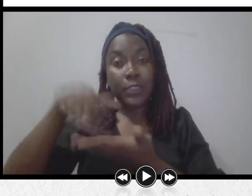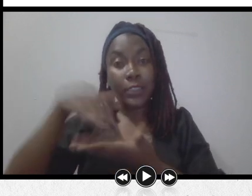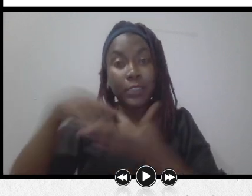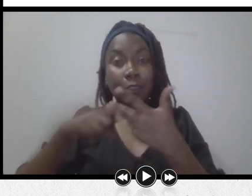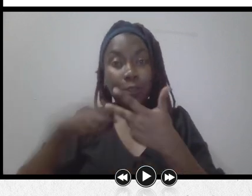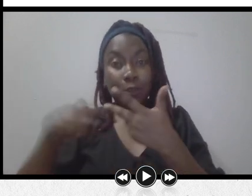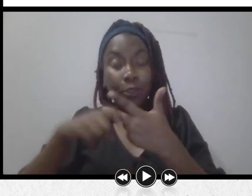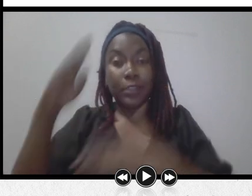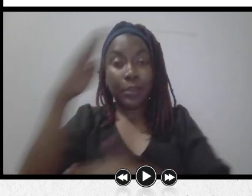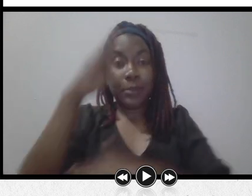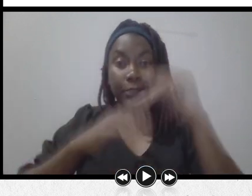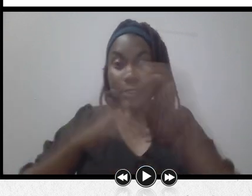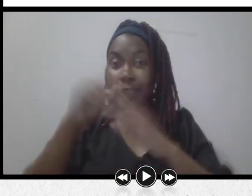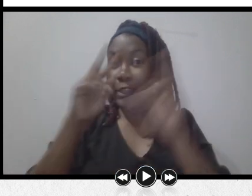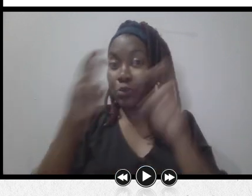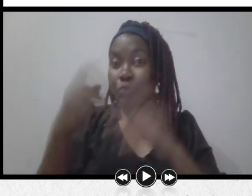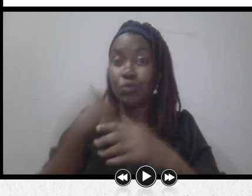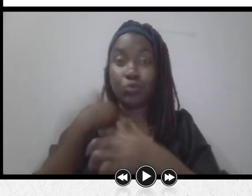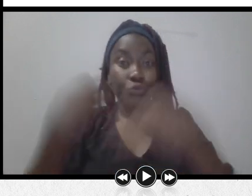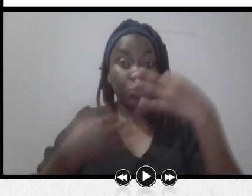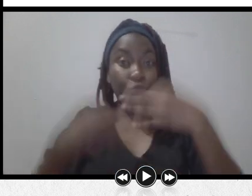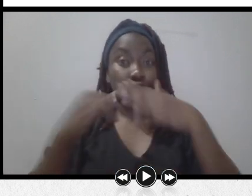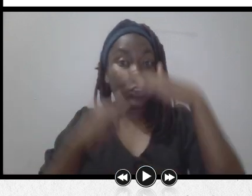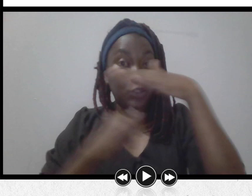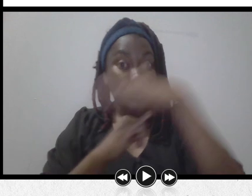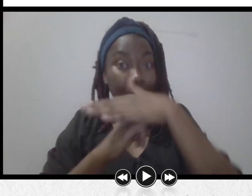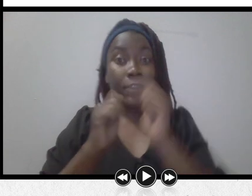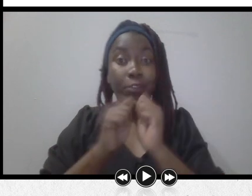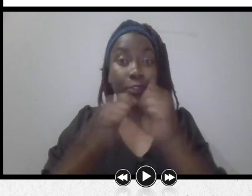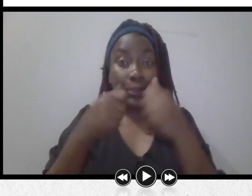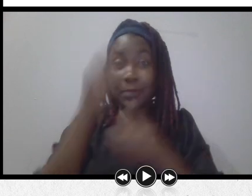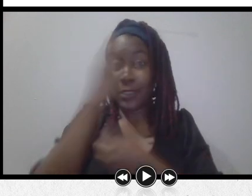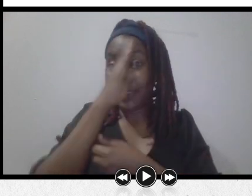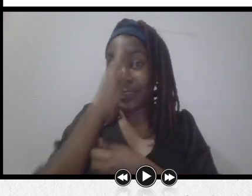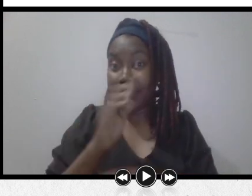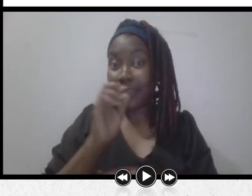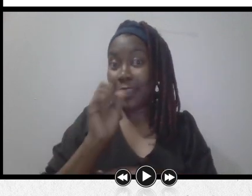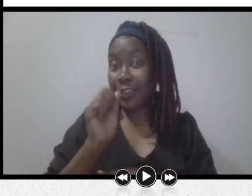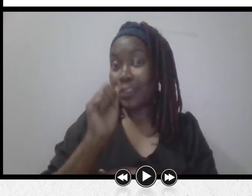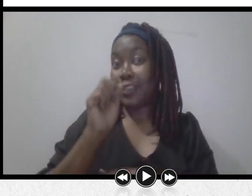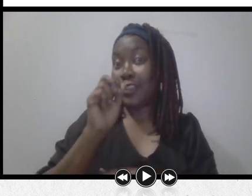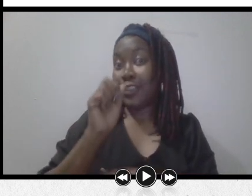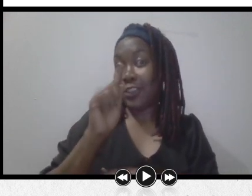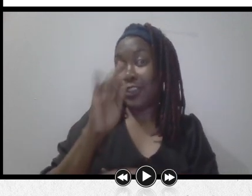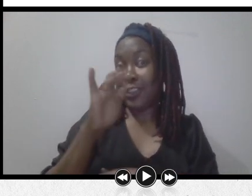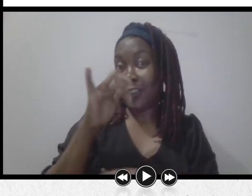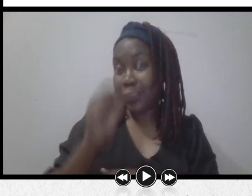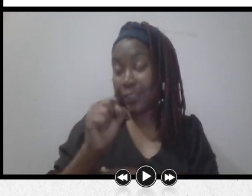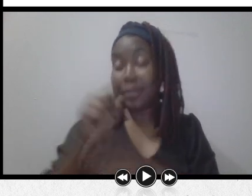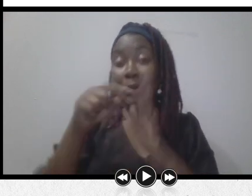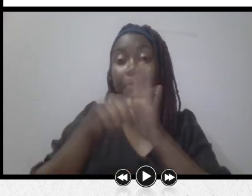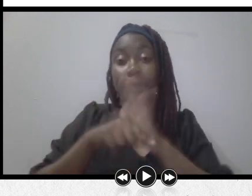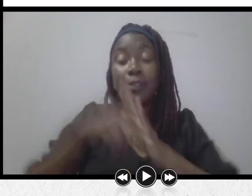da Câmara Técnica de Assuntos Jurídicos e Institucionais da Associação Brasileira de Agências de Regulação, sou pesquisador